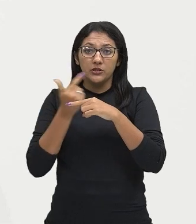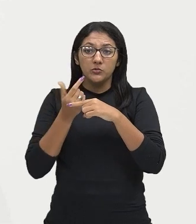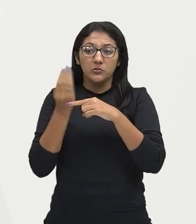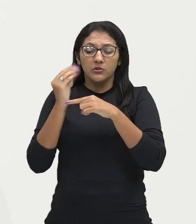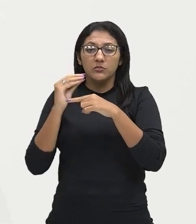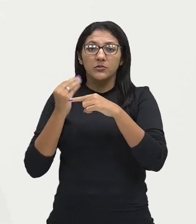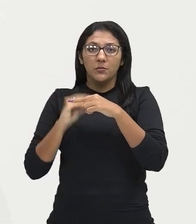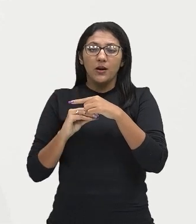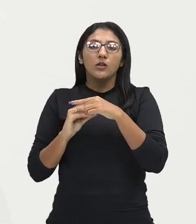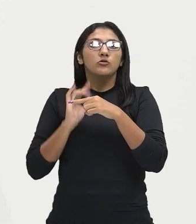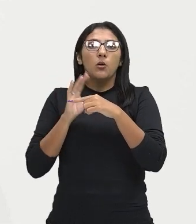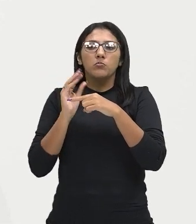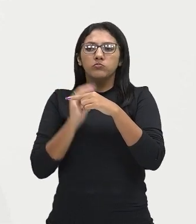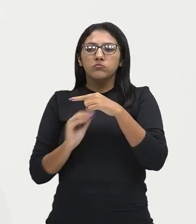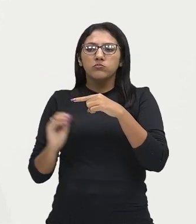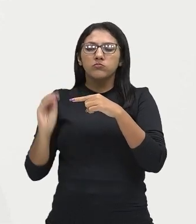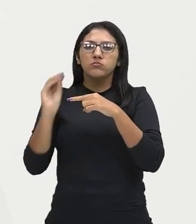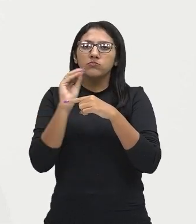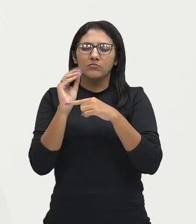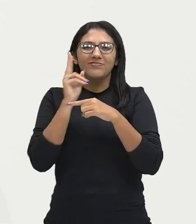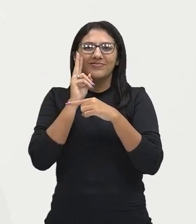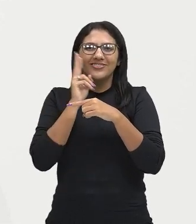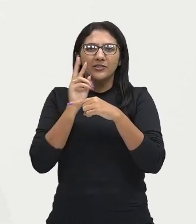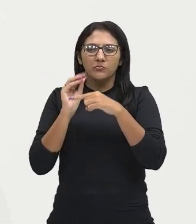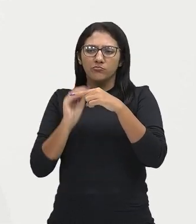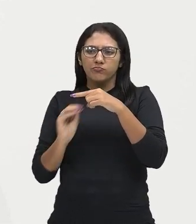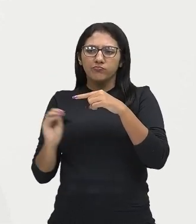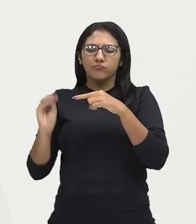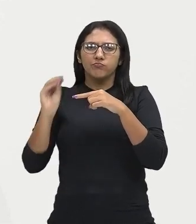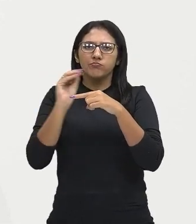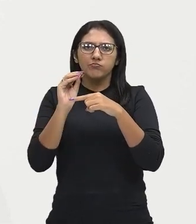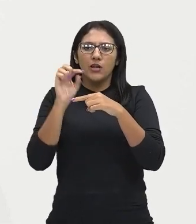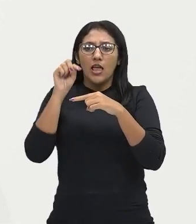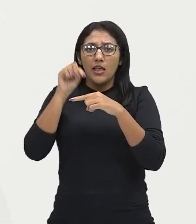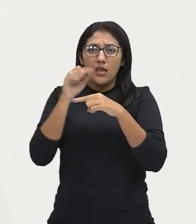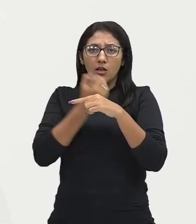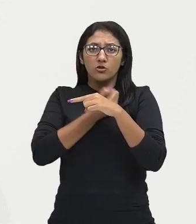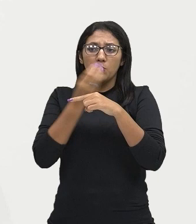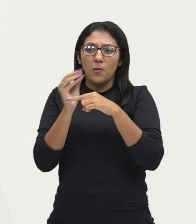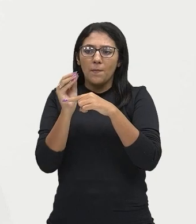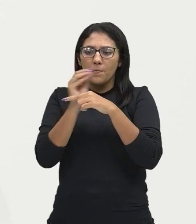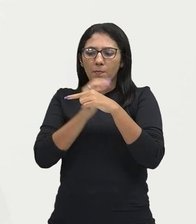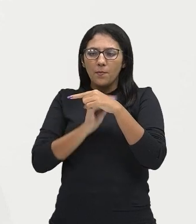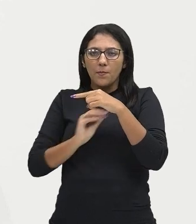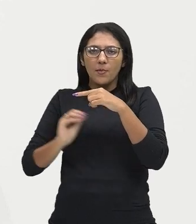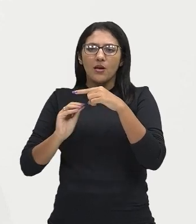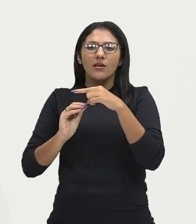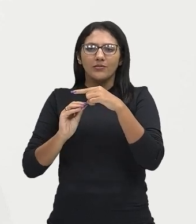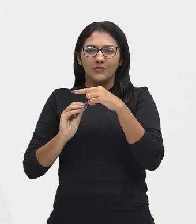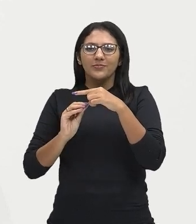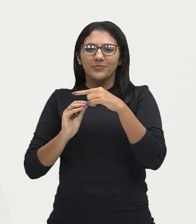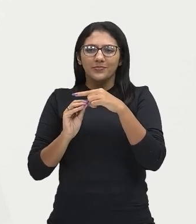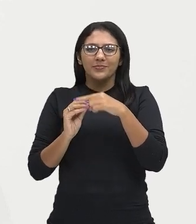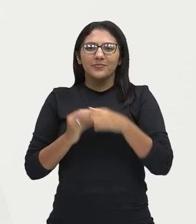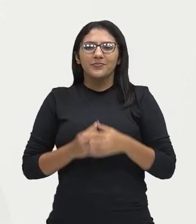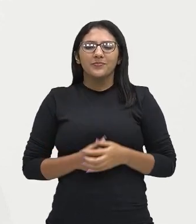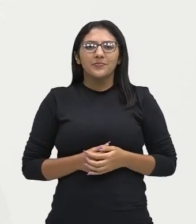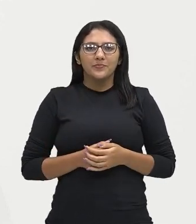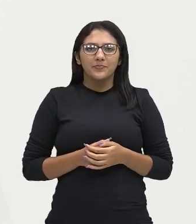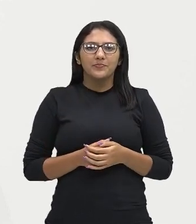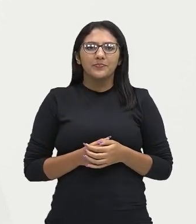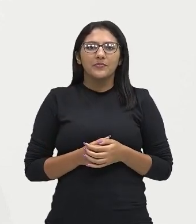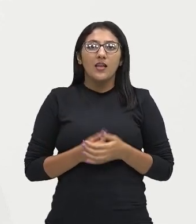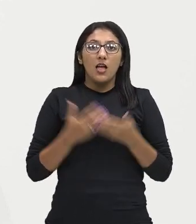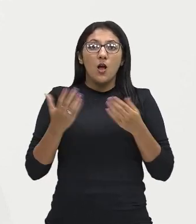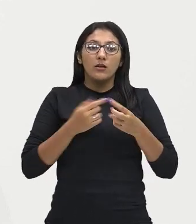ideia é de inverter, pessoal, o que é numerador vira denominador, tá legal? E o que é denominador vira numerador. E aí tem